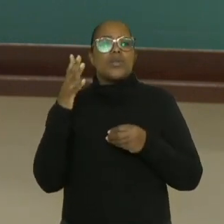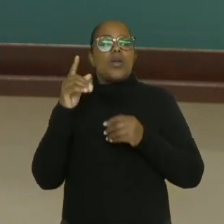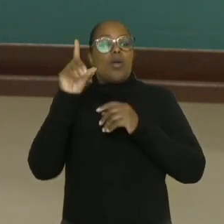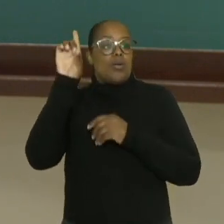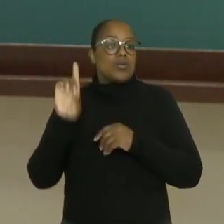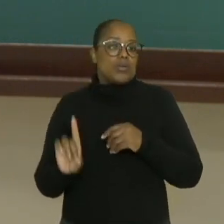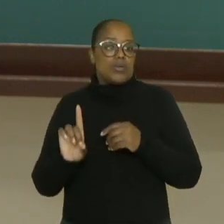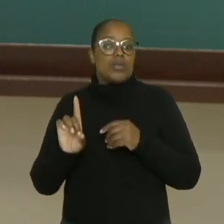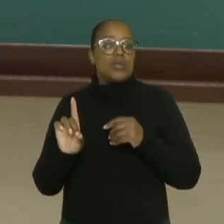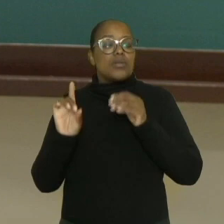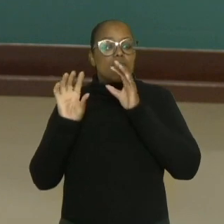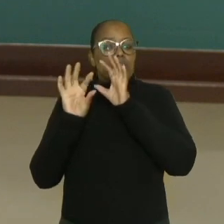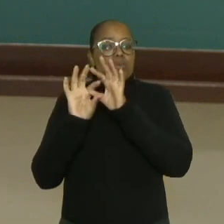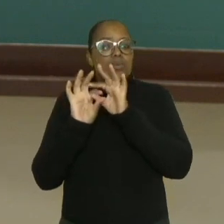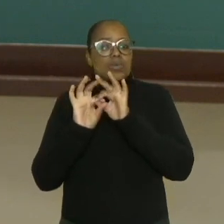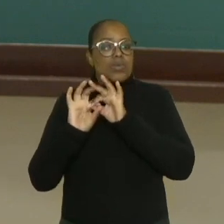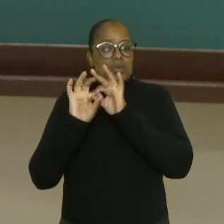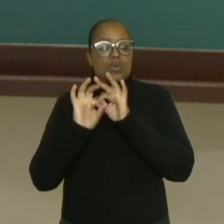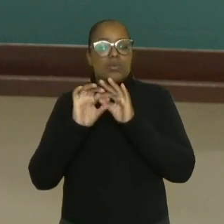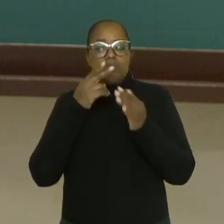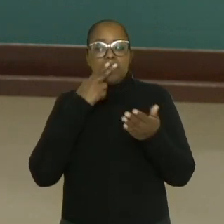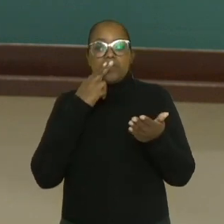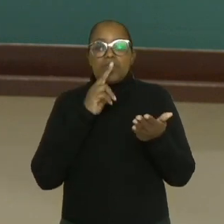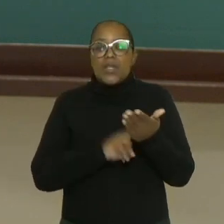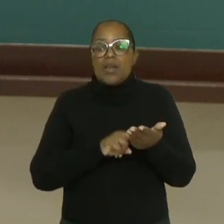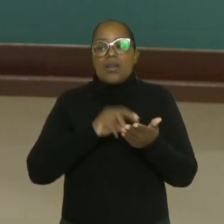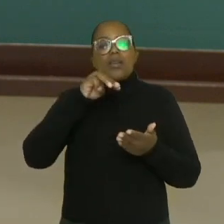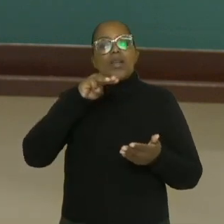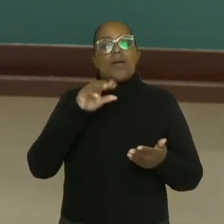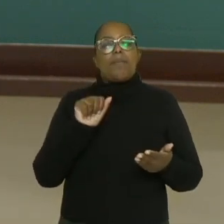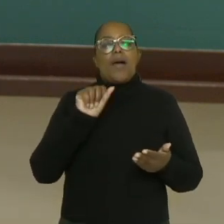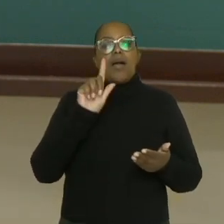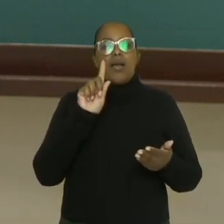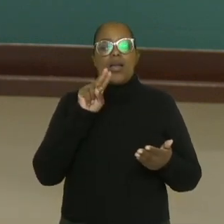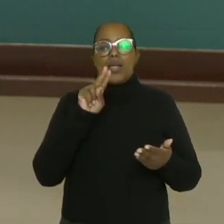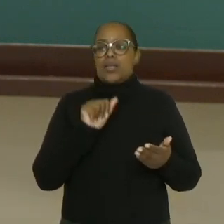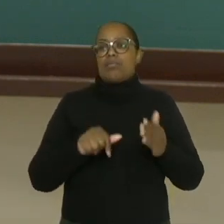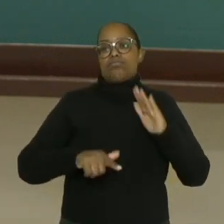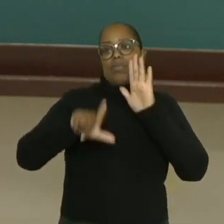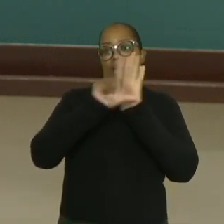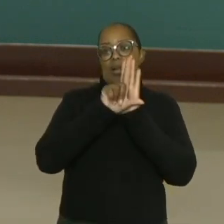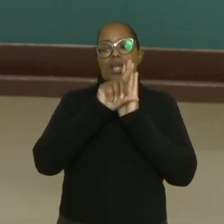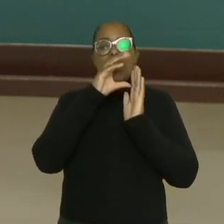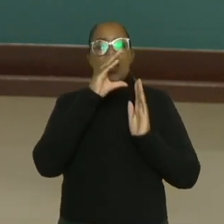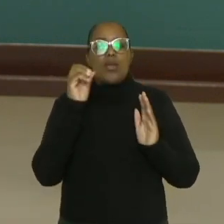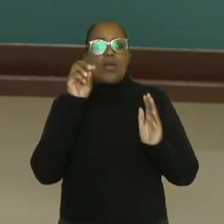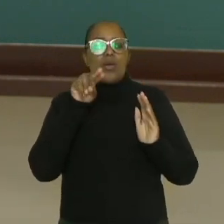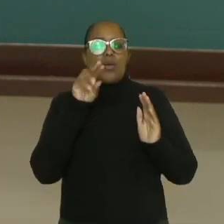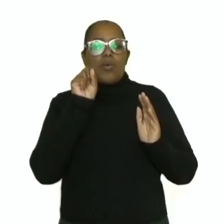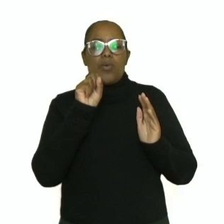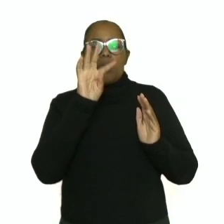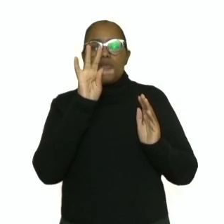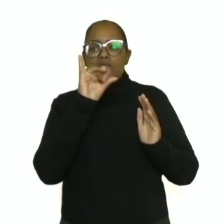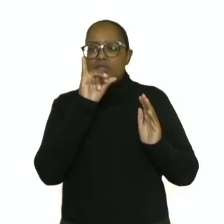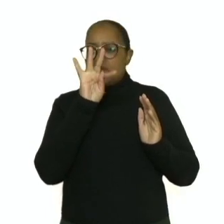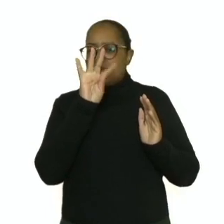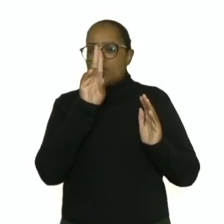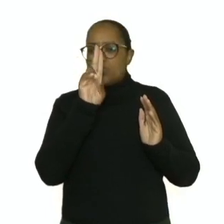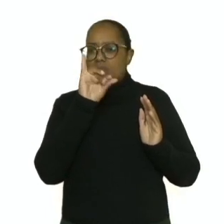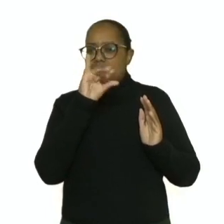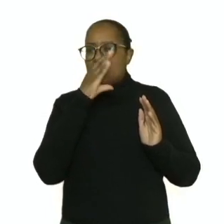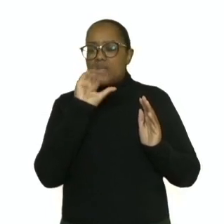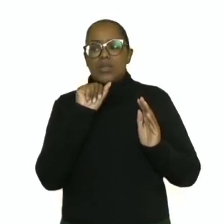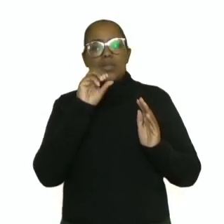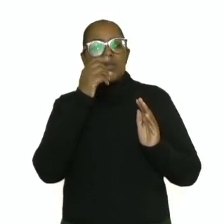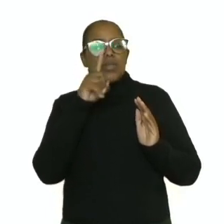direitos estão consagrados na nossa Carta Magna, a Constituição, mas sabemos que muitos desses direitos não são